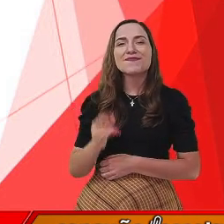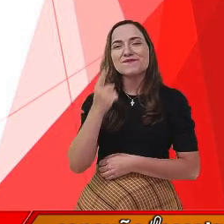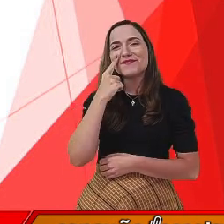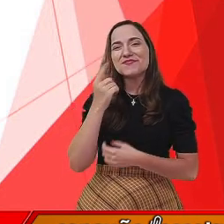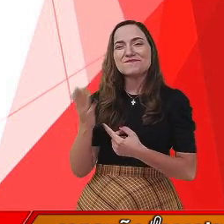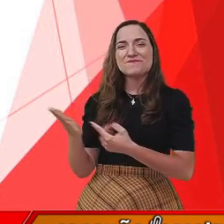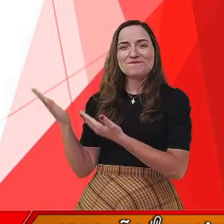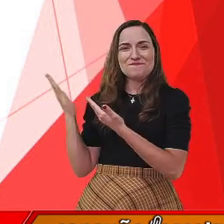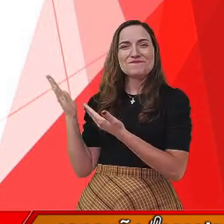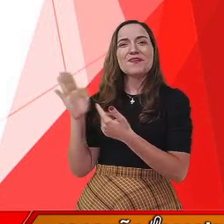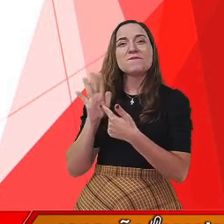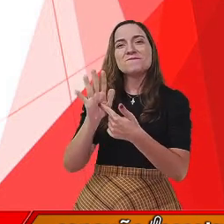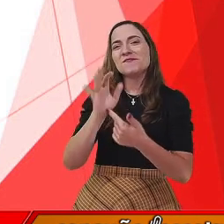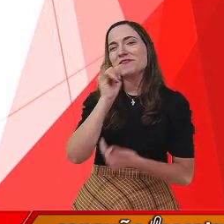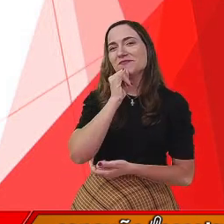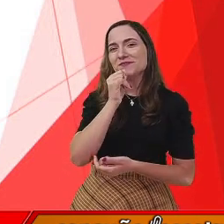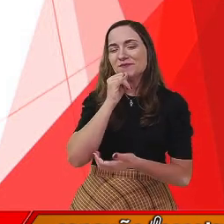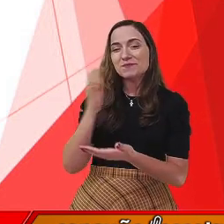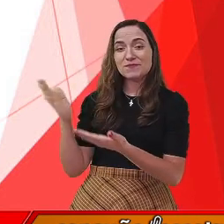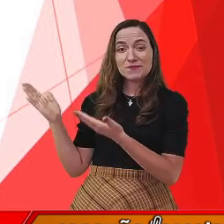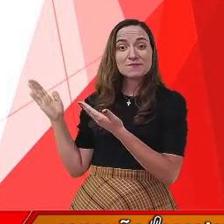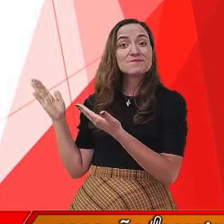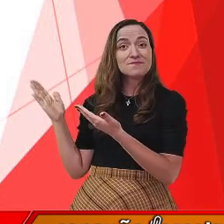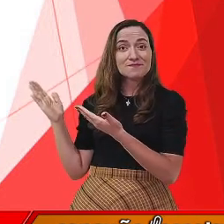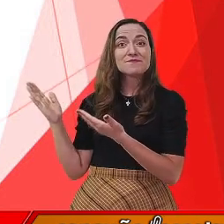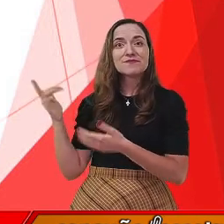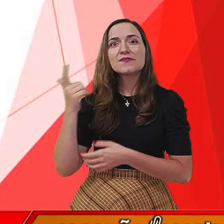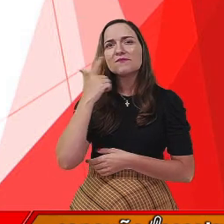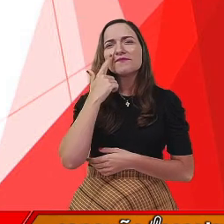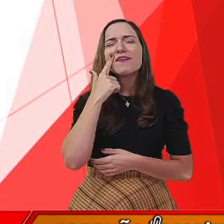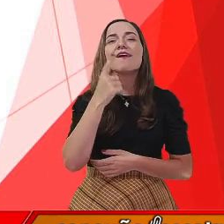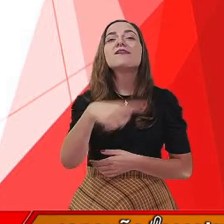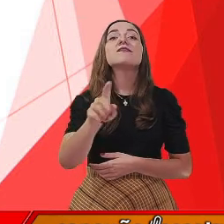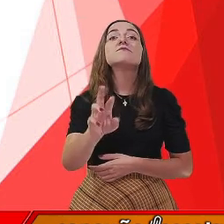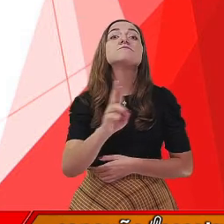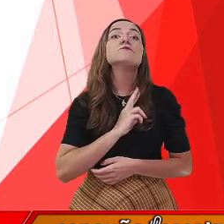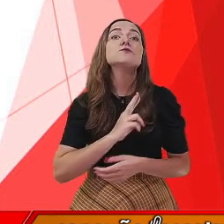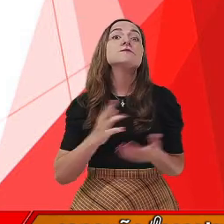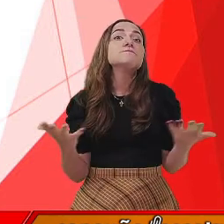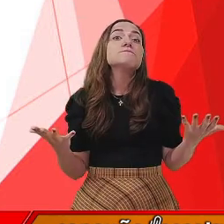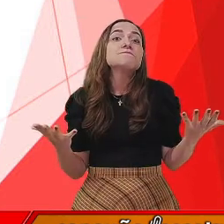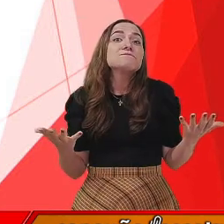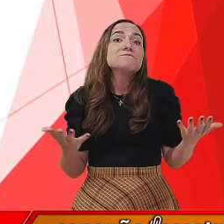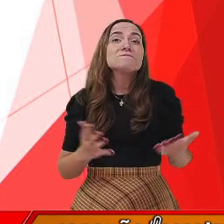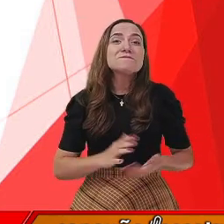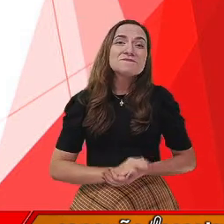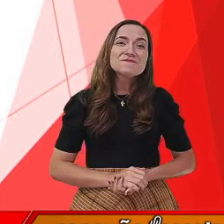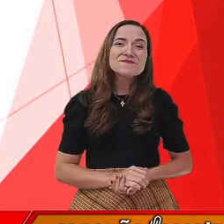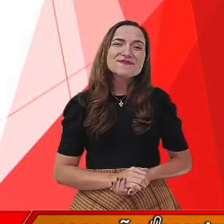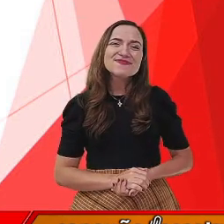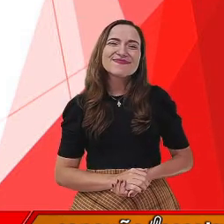uma dessas frações. Vamos lá? Valendo, hein?